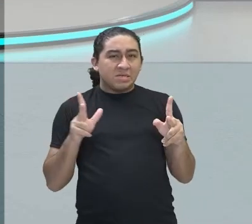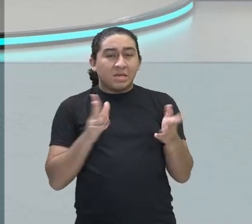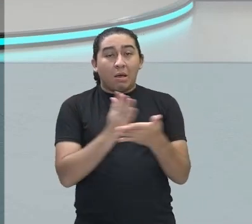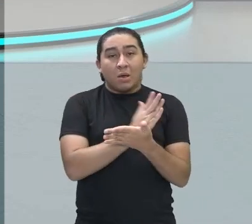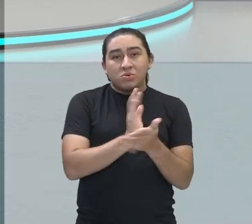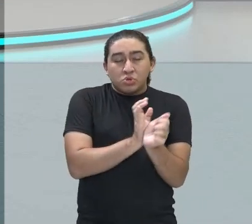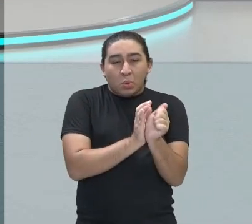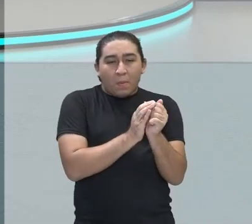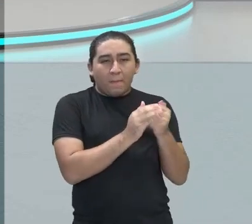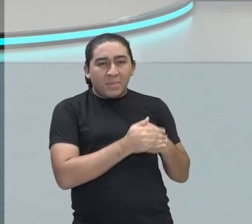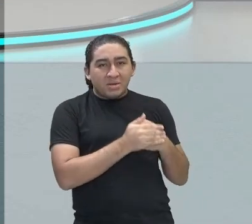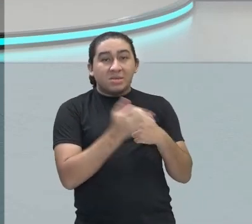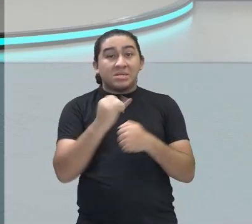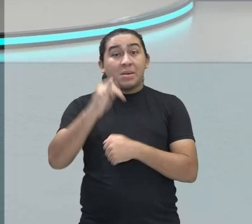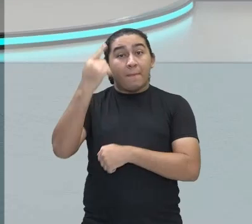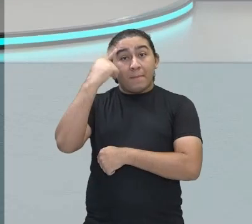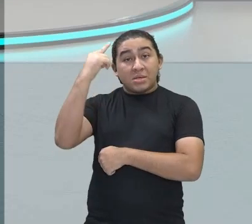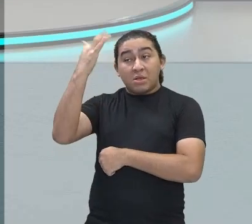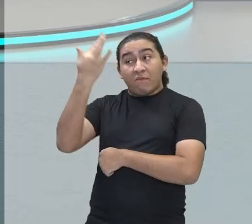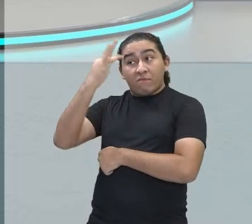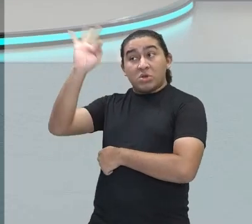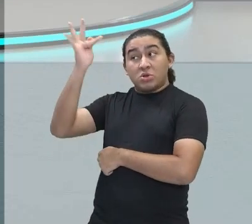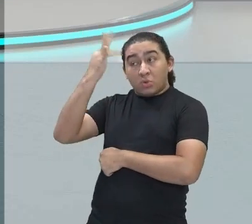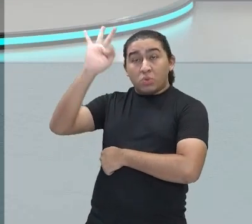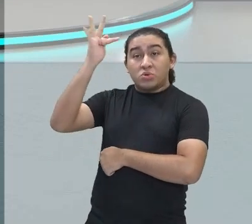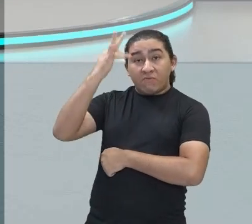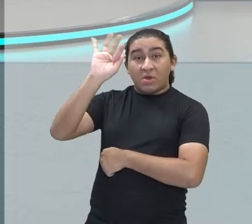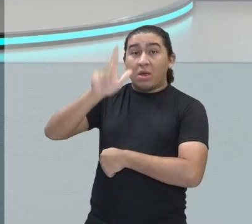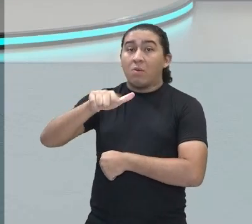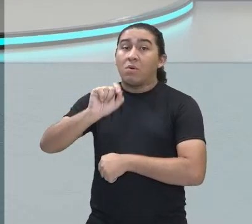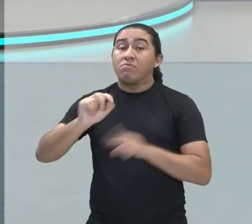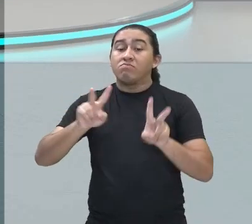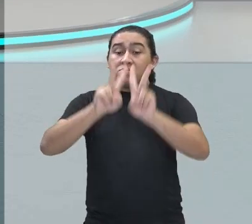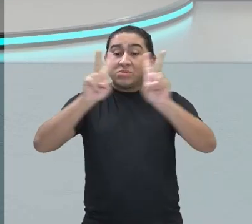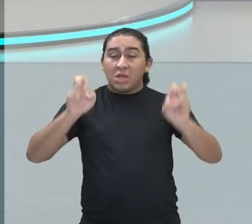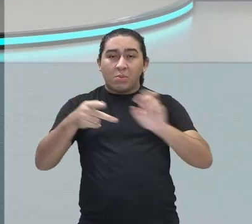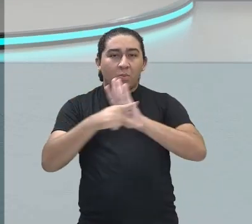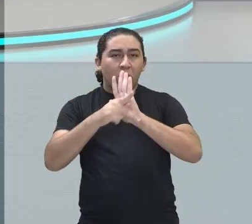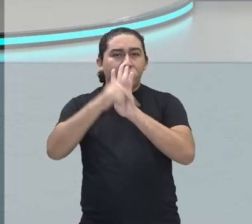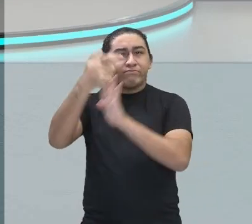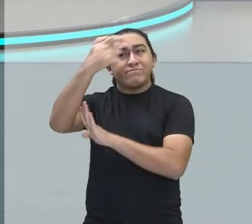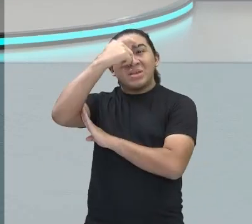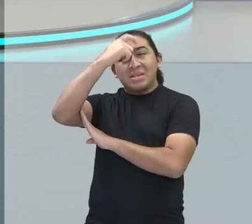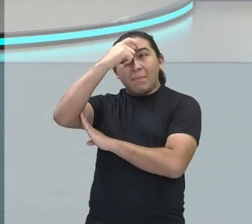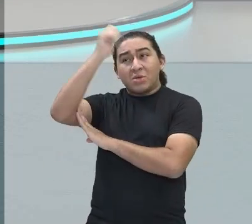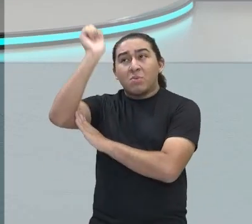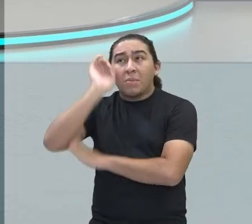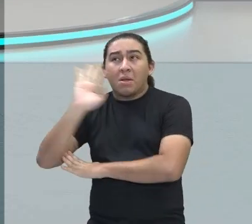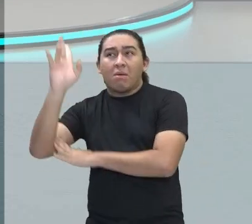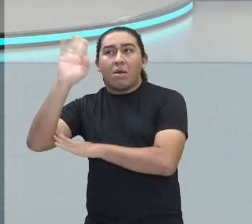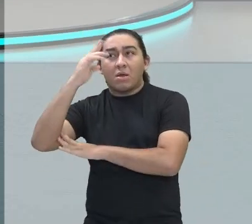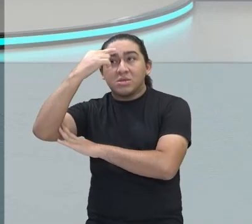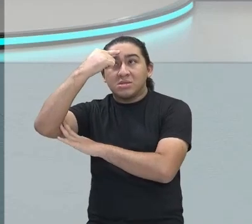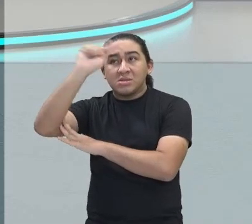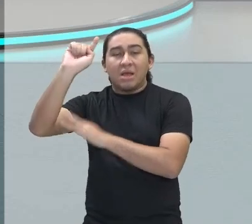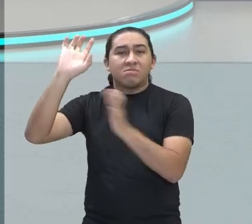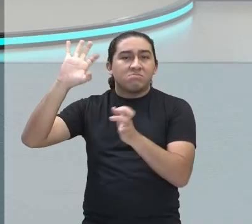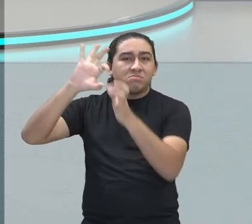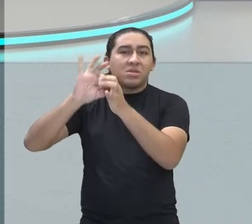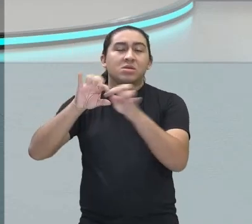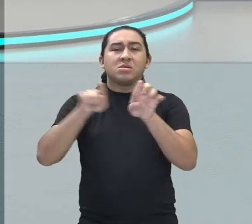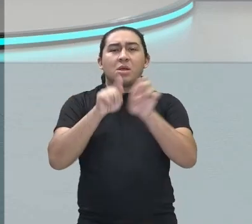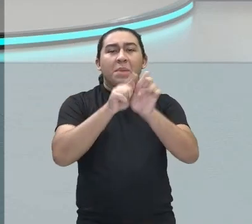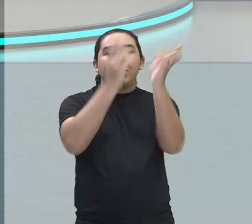Então, quando diz profundidades filosóficas, está falando sobre metafísica. E a etérea é celestial, é